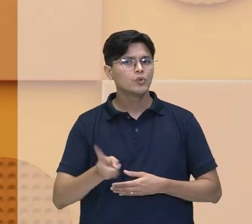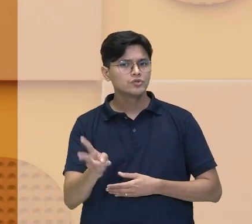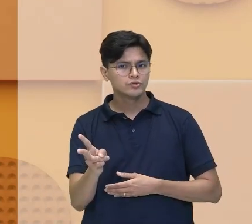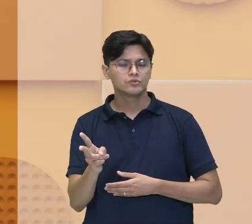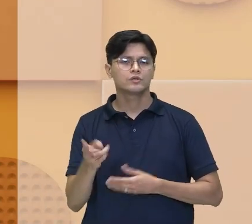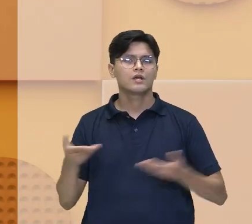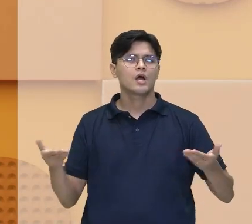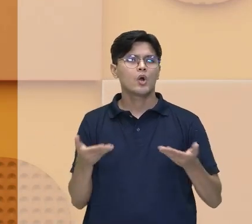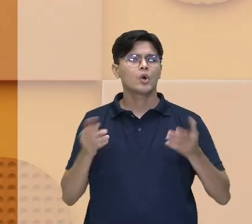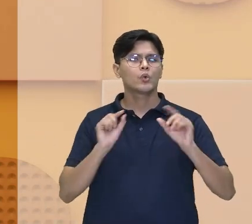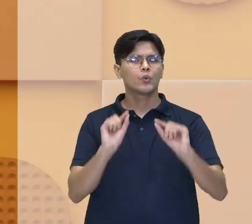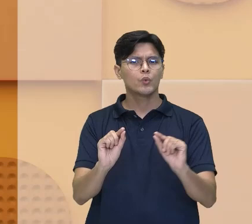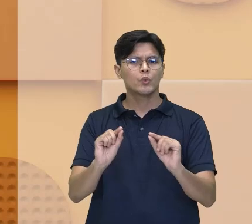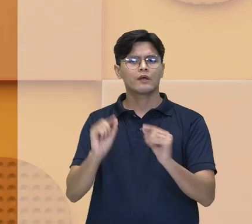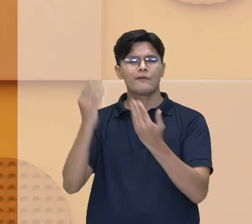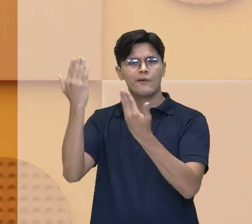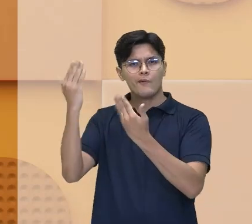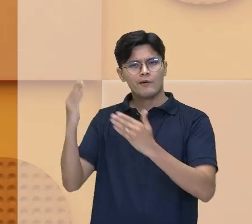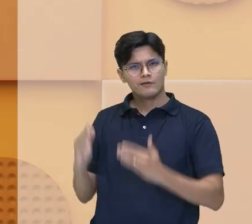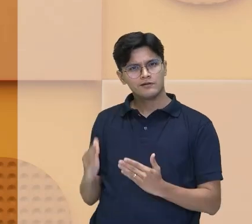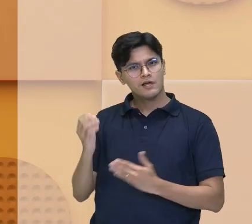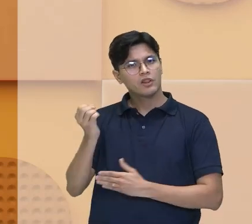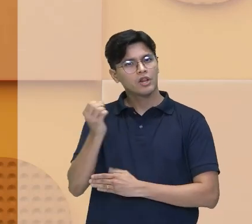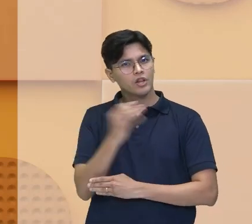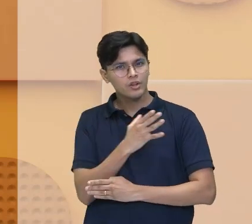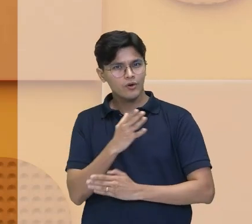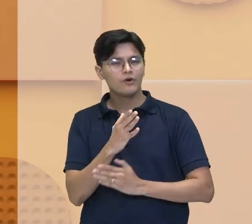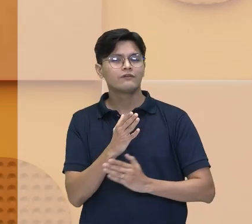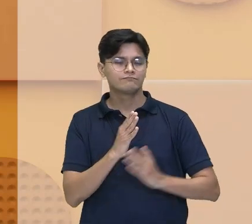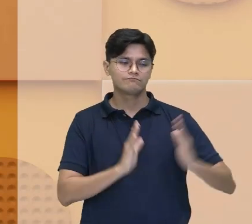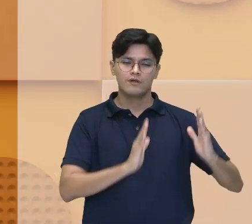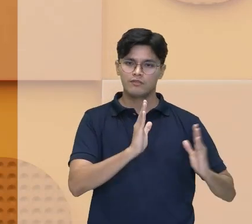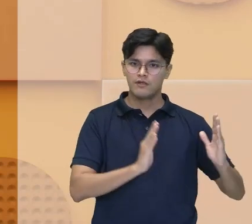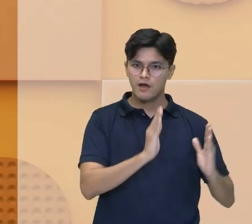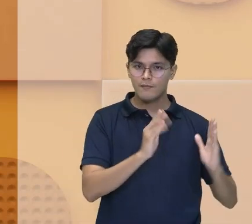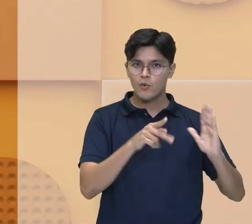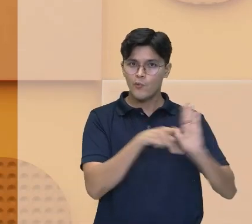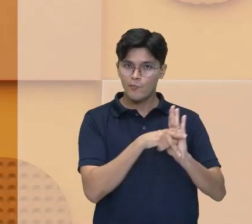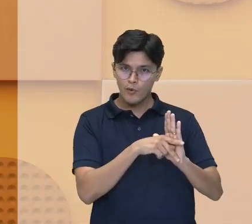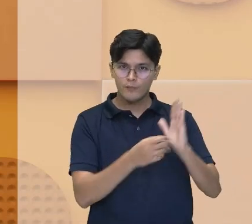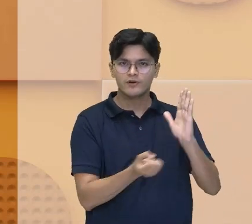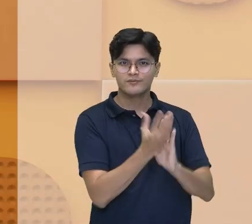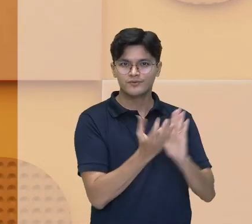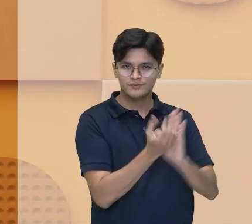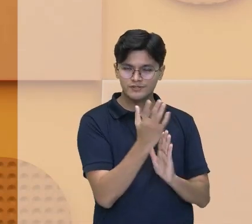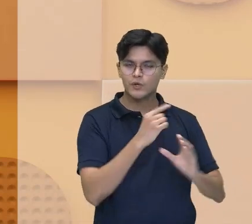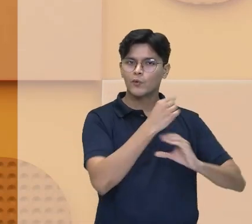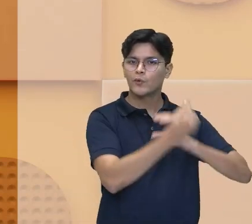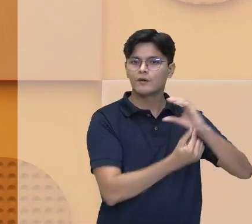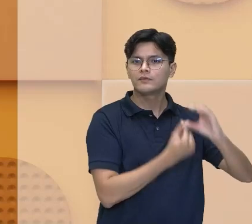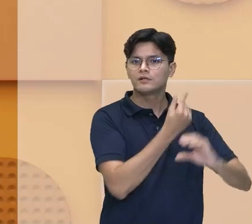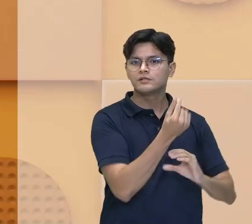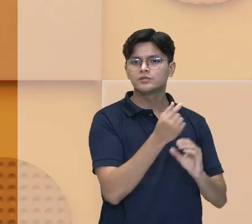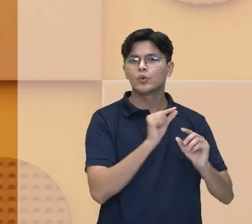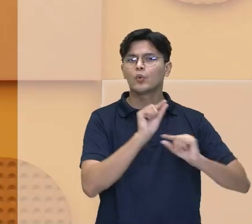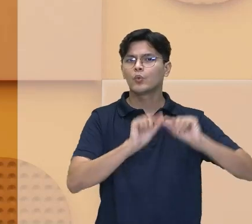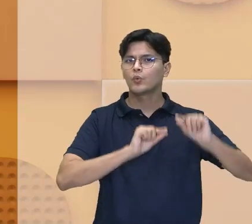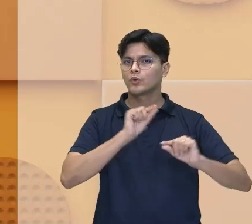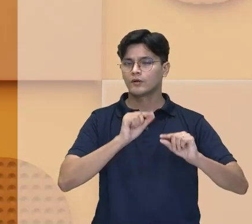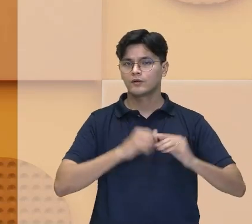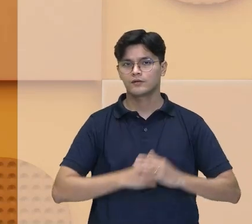vamos analisar uma nova etapa do modo de produção capitalista, né? Que é o chamado